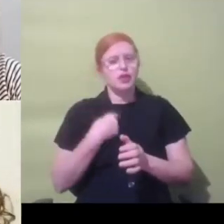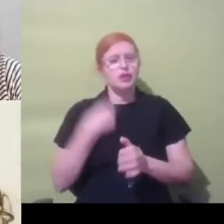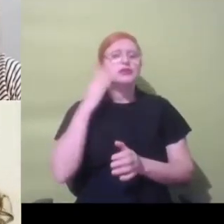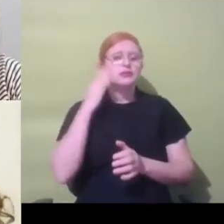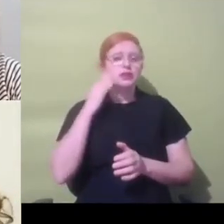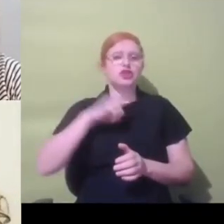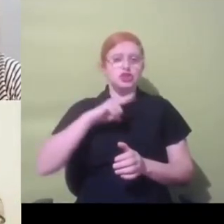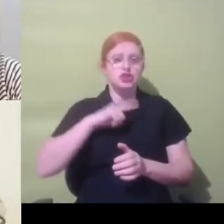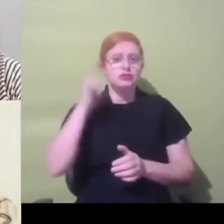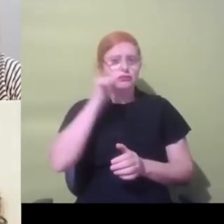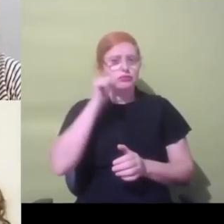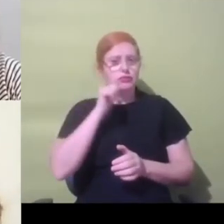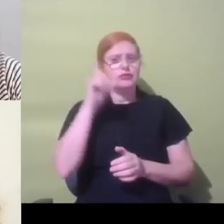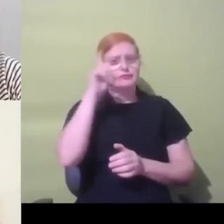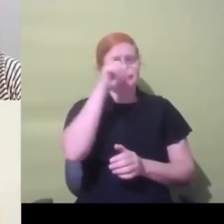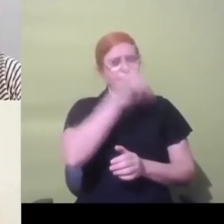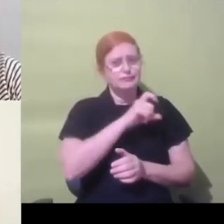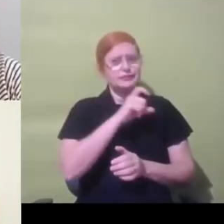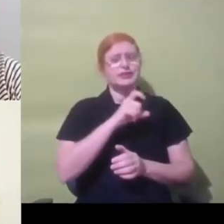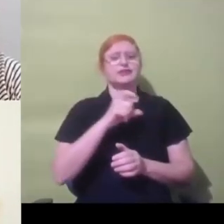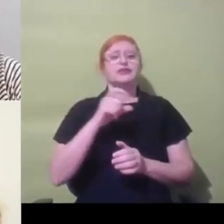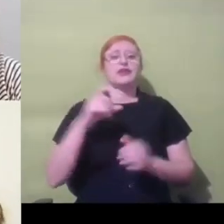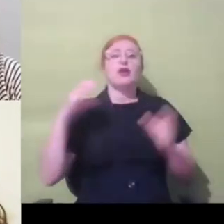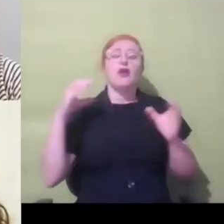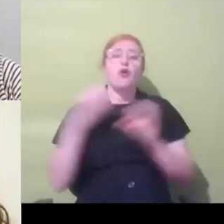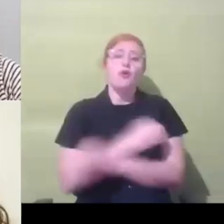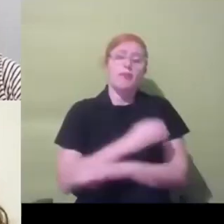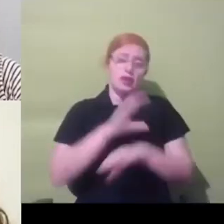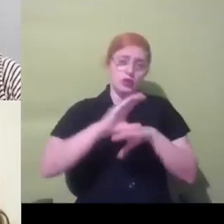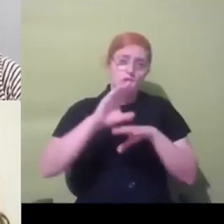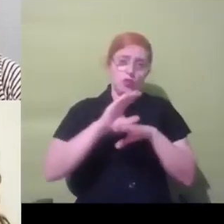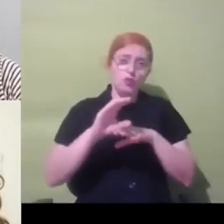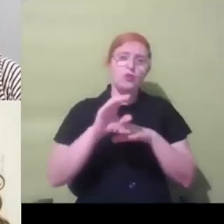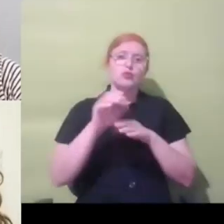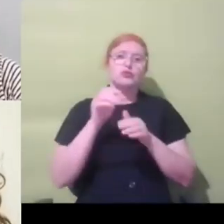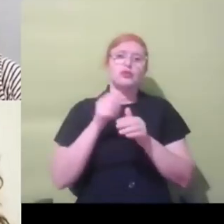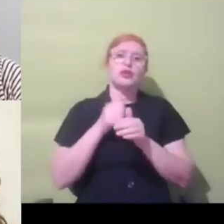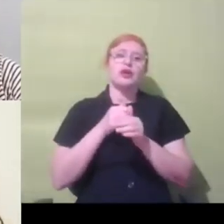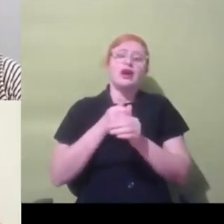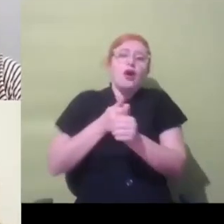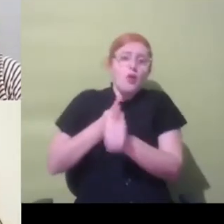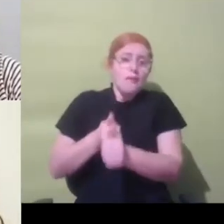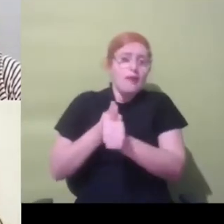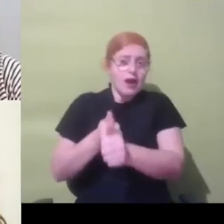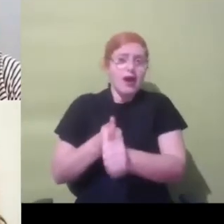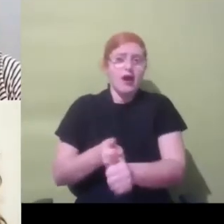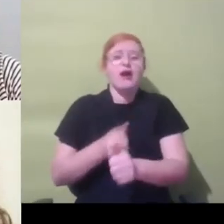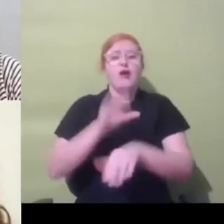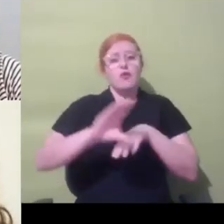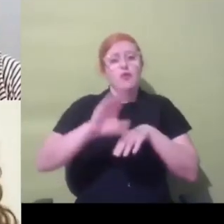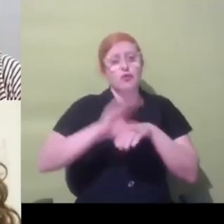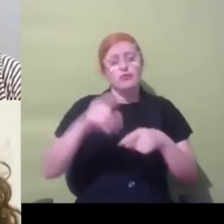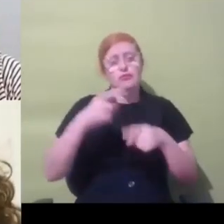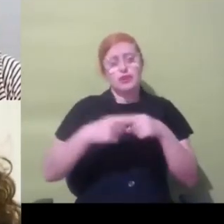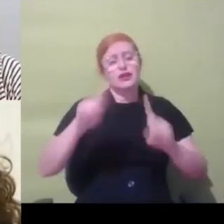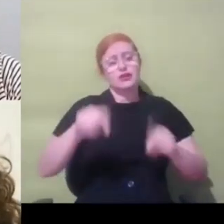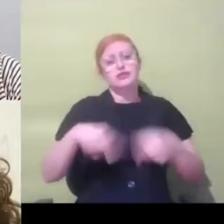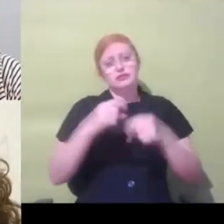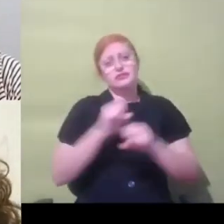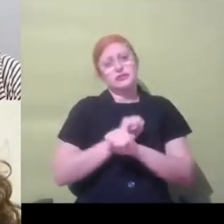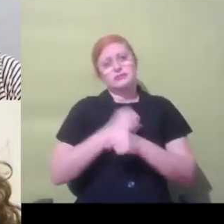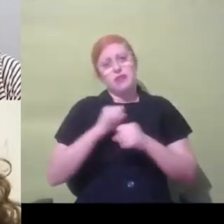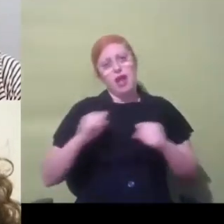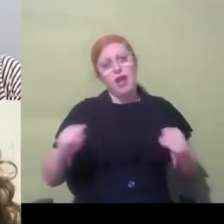muita dificuldade de concluir o curso, de acompanhar o curso online, porque é um desafio de todo EAD, na verdade, assim, né? Não